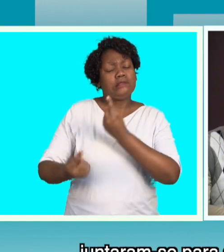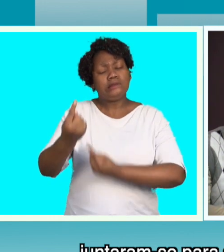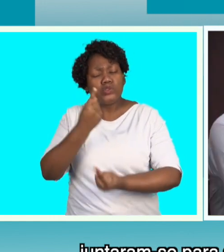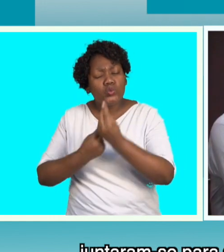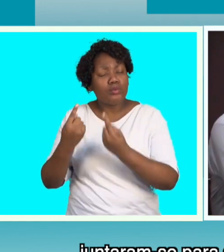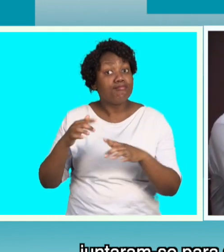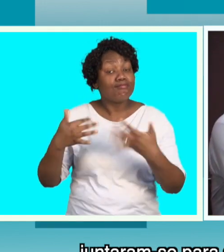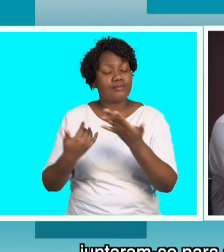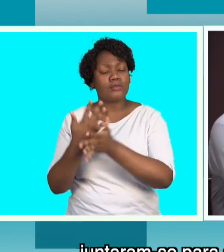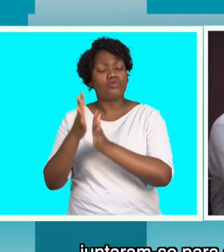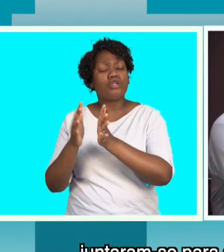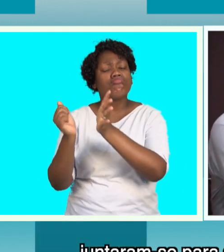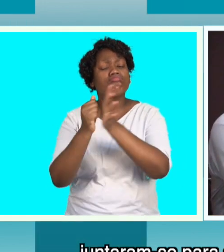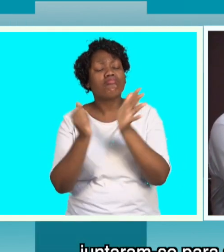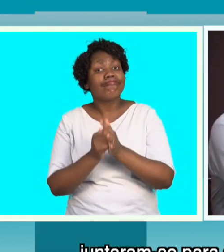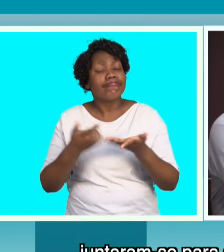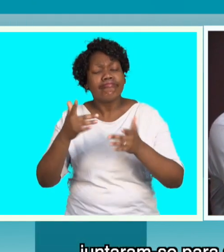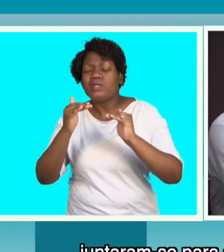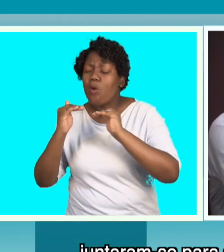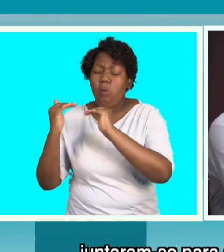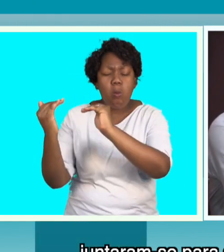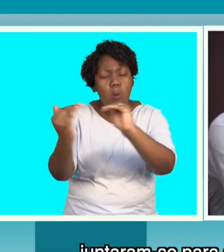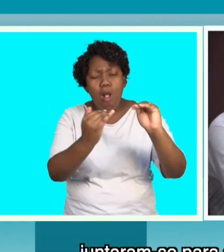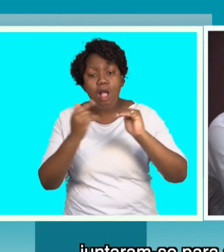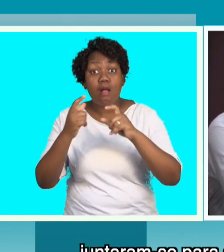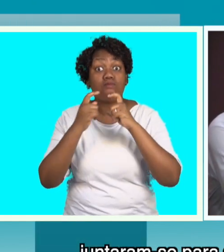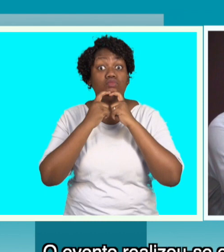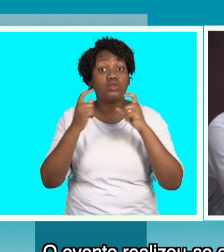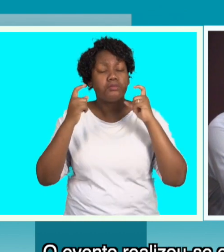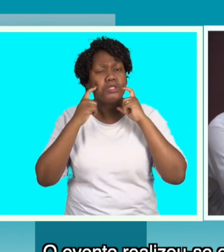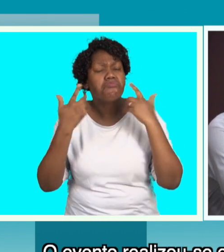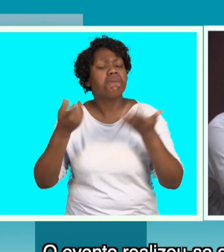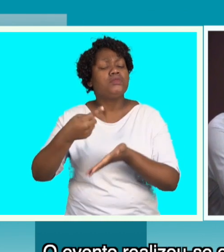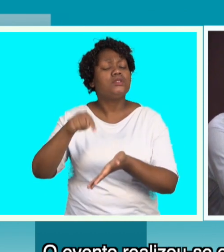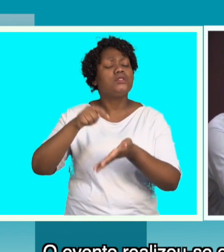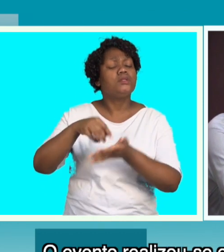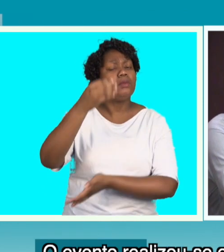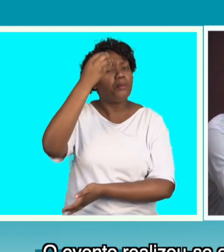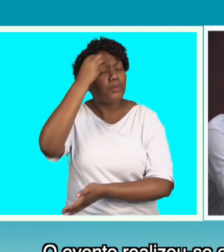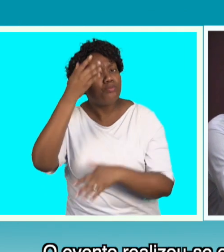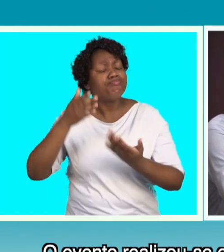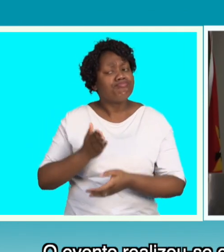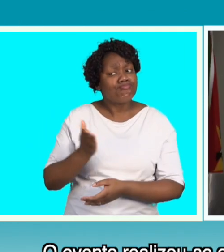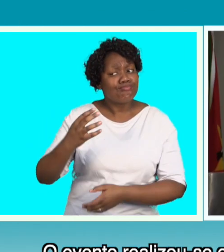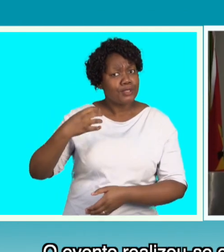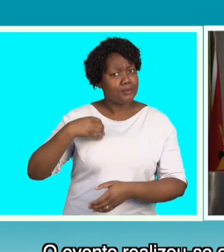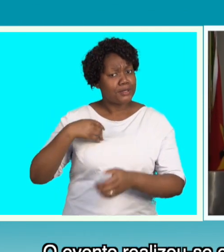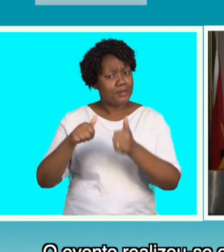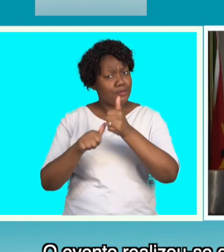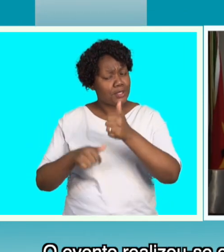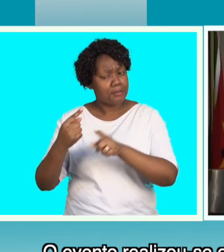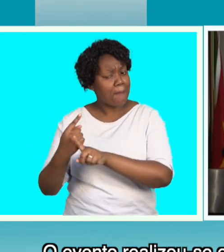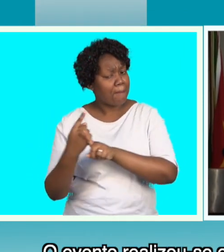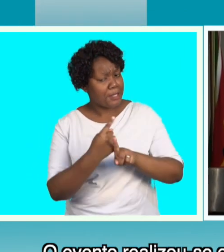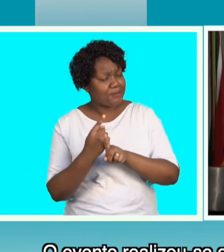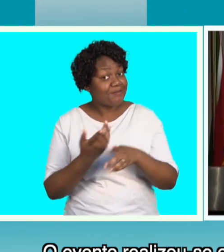estratégias de padronização de língua de sinais do Moçambique. O evento realizou-se em Maputo e contou com a